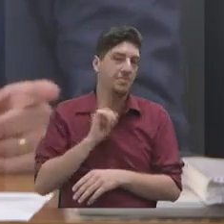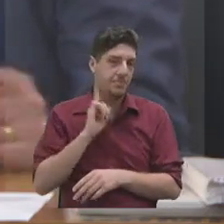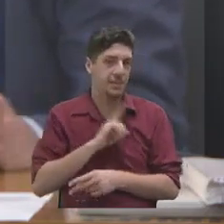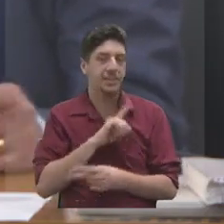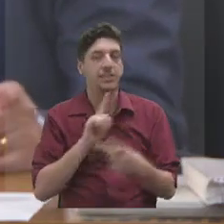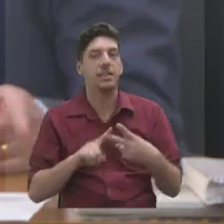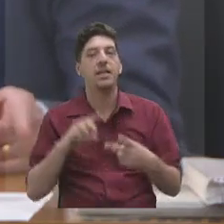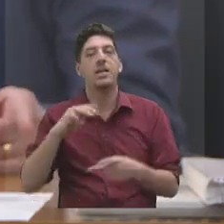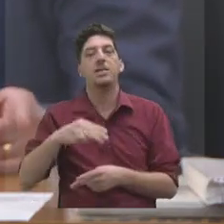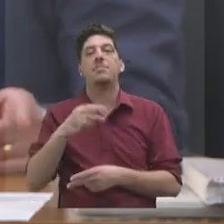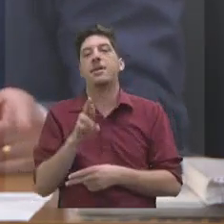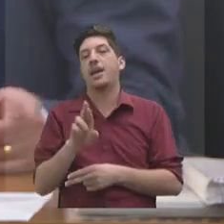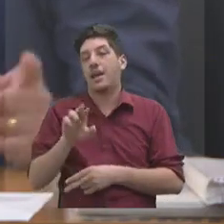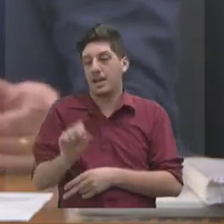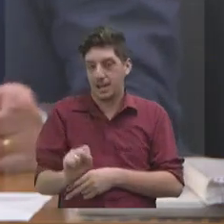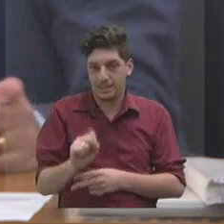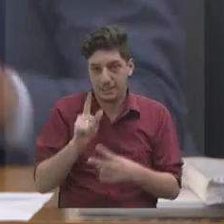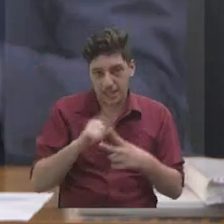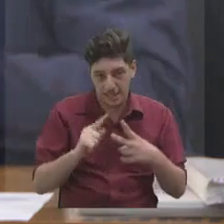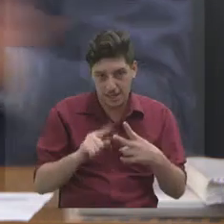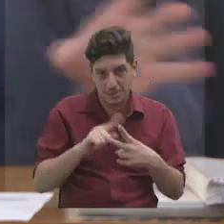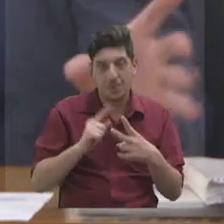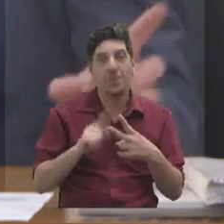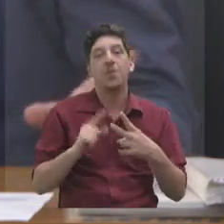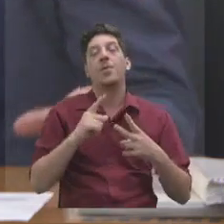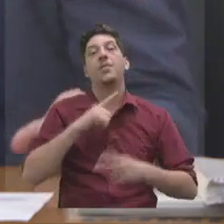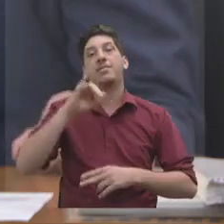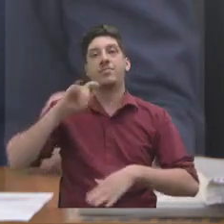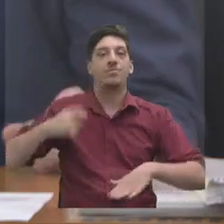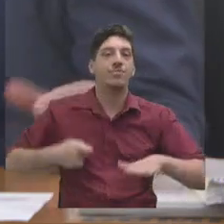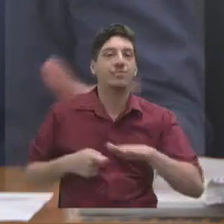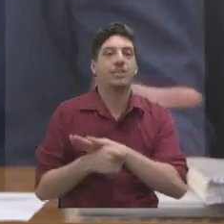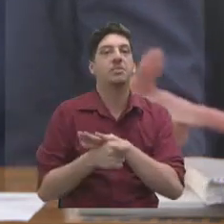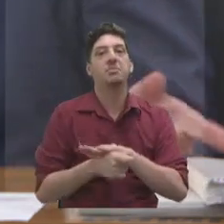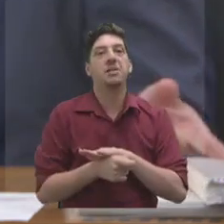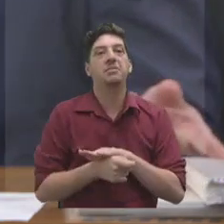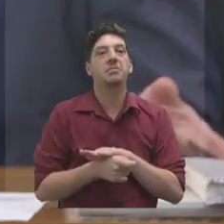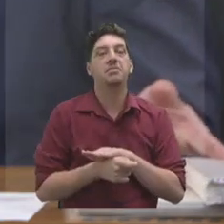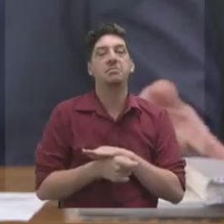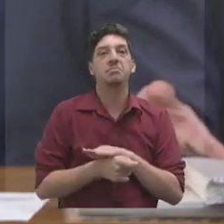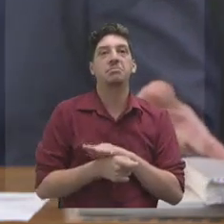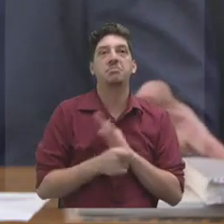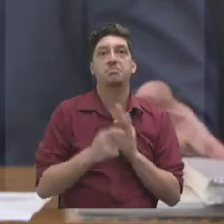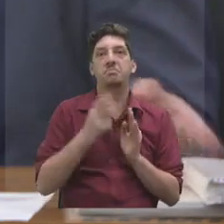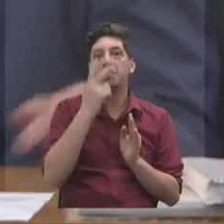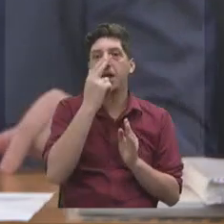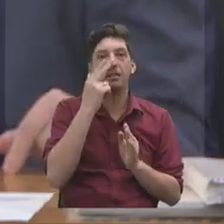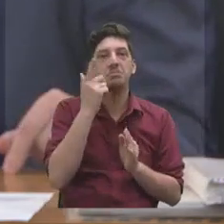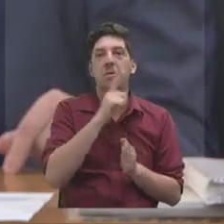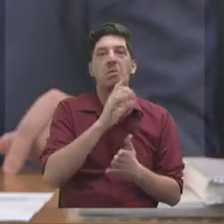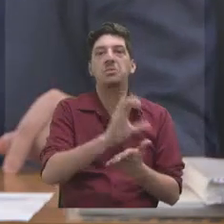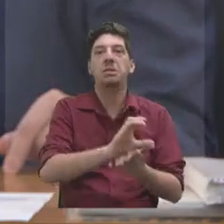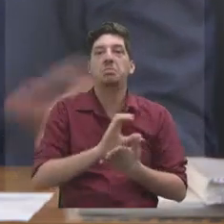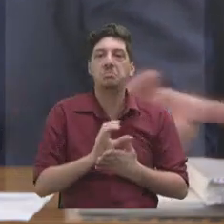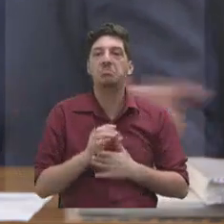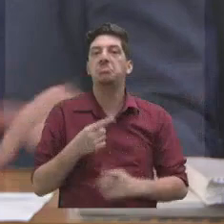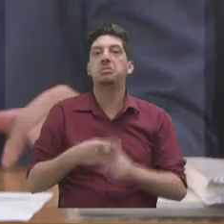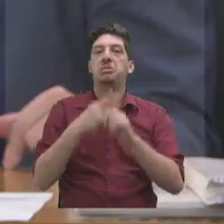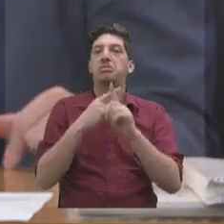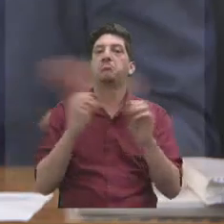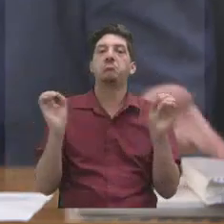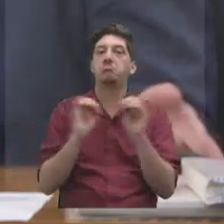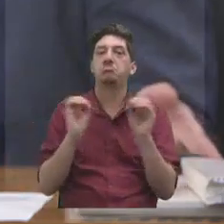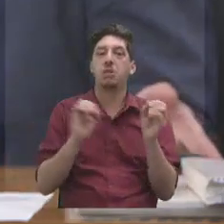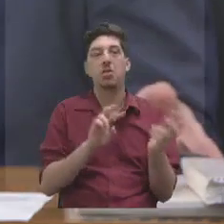que acabaram aí do ponto de vista dos investimentos né não trazendo né não materializando em benefício ao estado né Essas